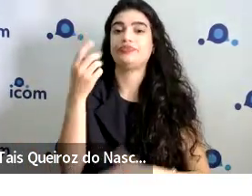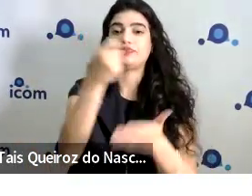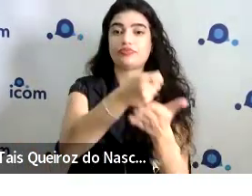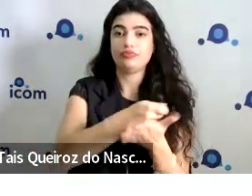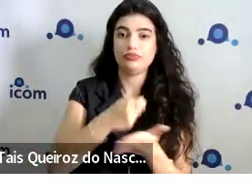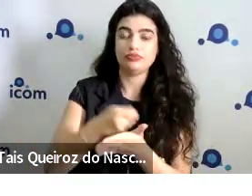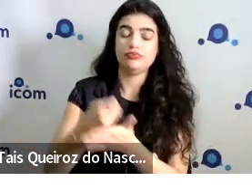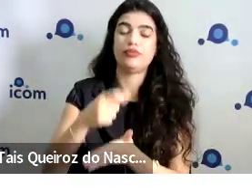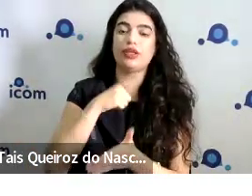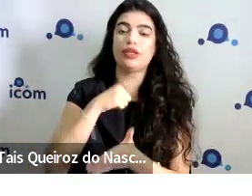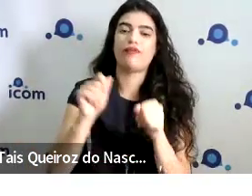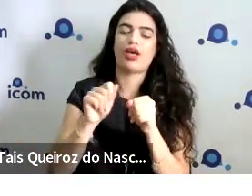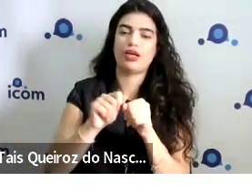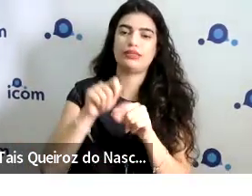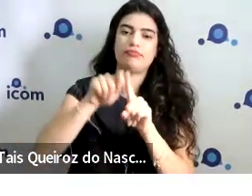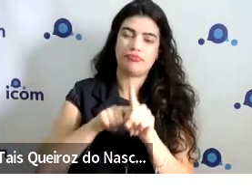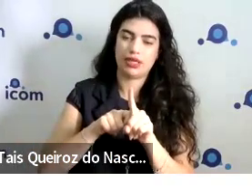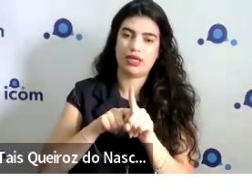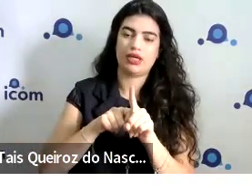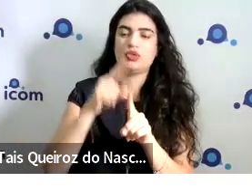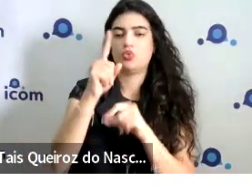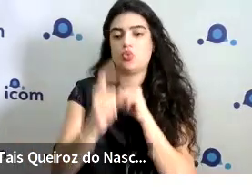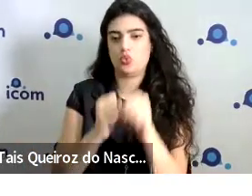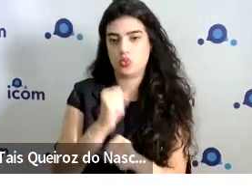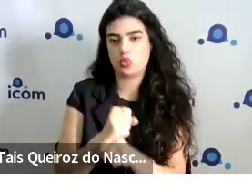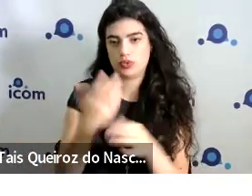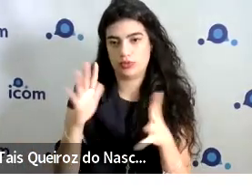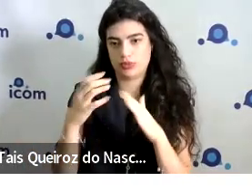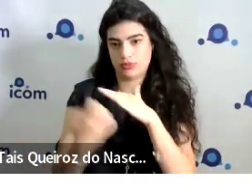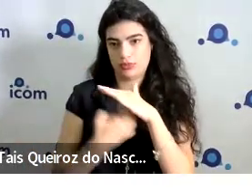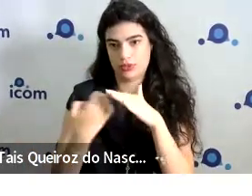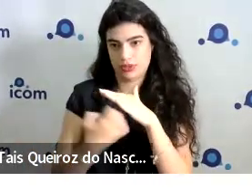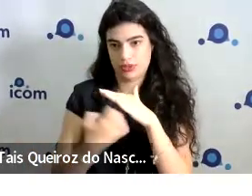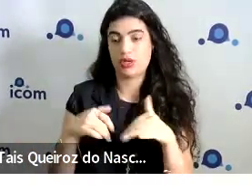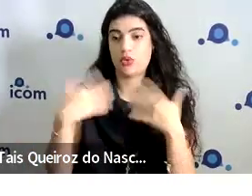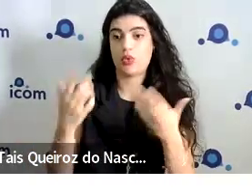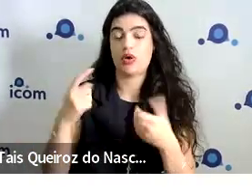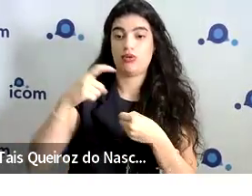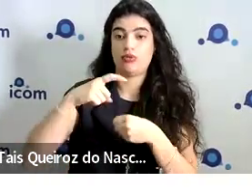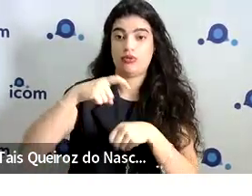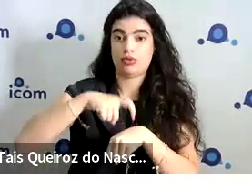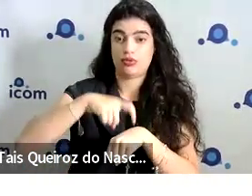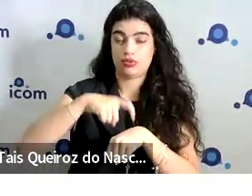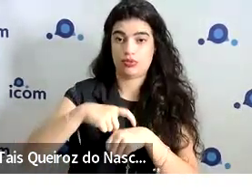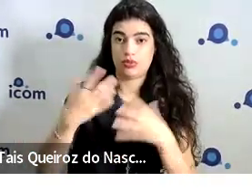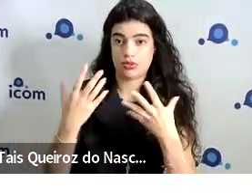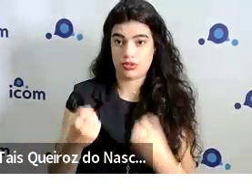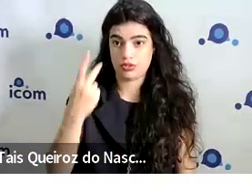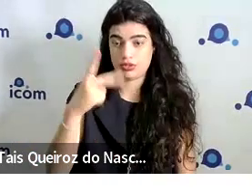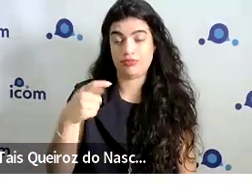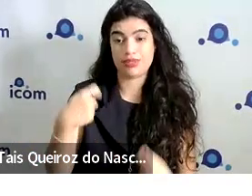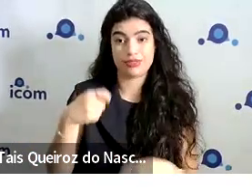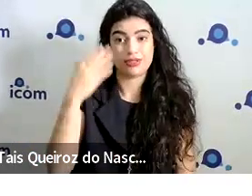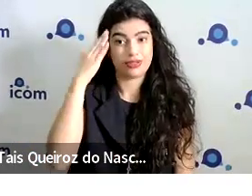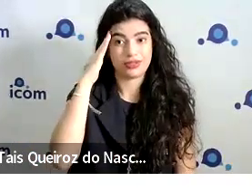são feitos por mês e por ano por uma empresa média de médio porte? Qual é a carga suportada? E aqui vocês têm que entender que isso são